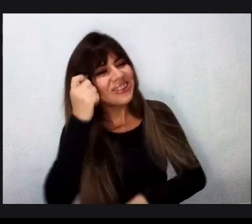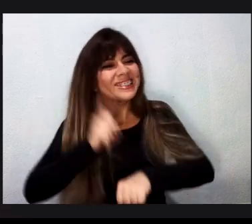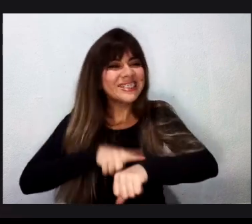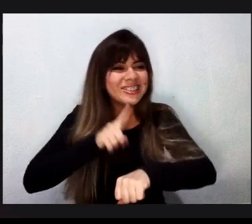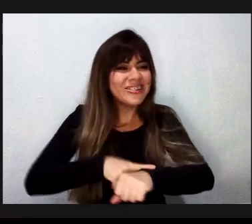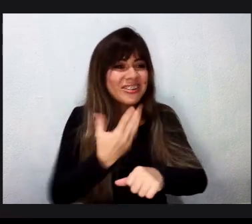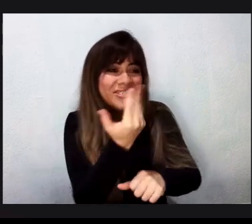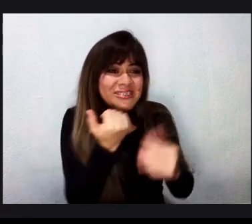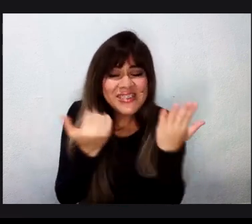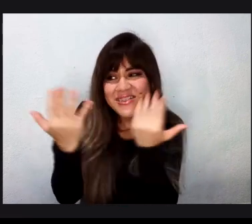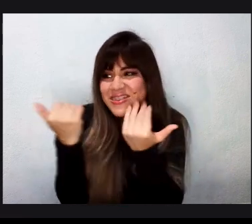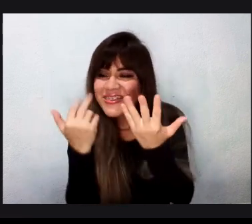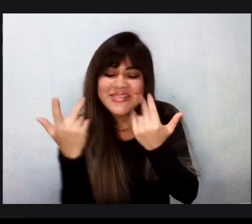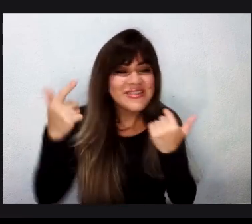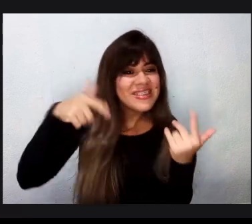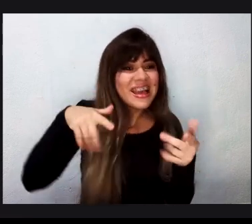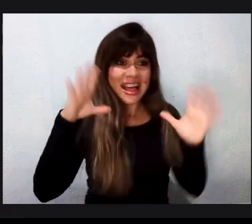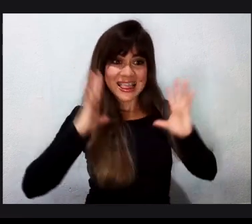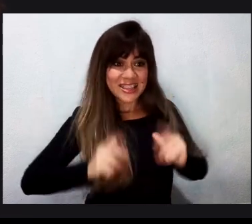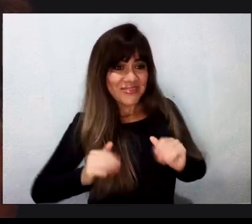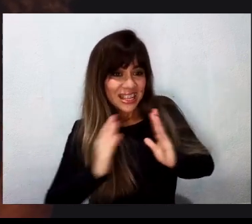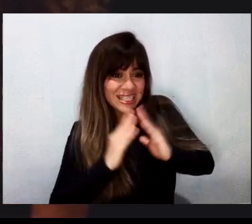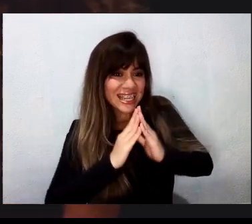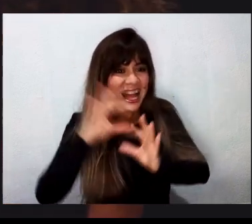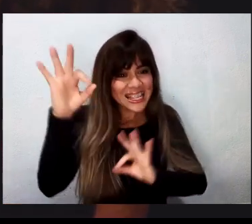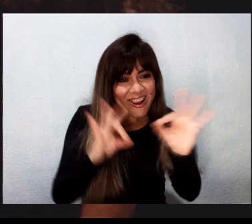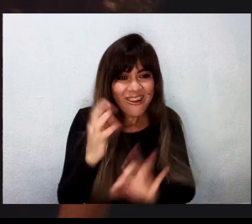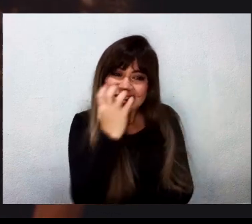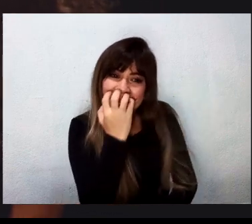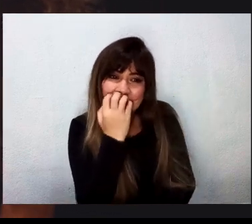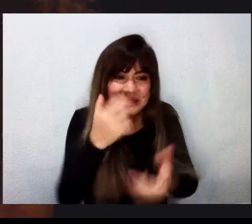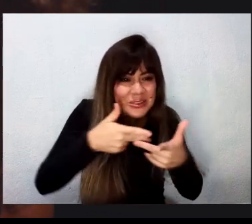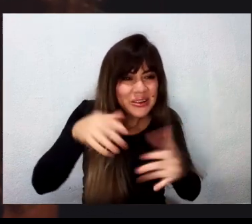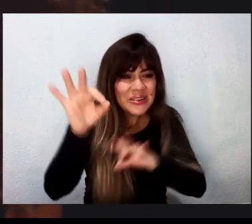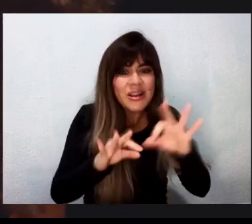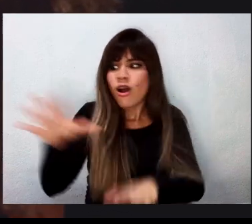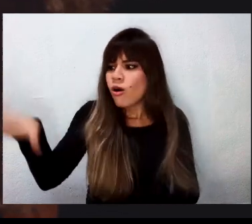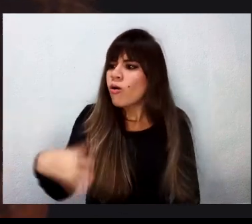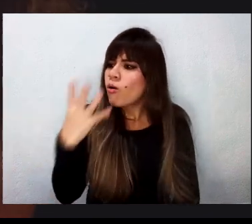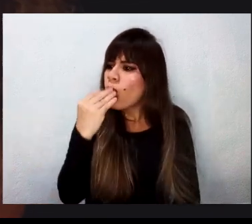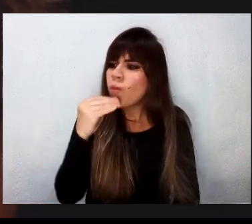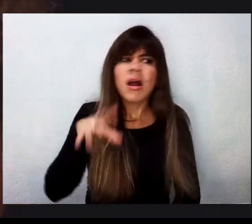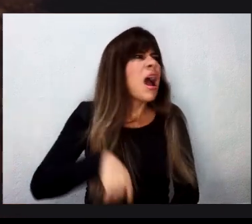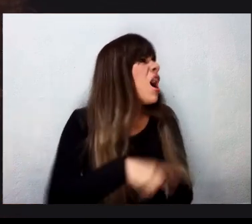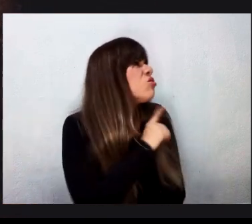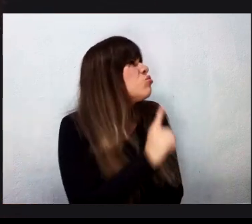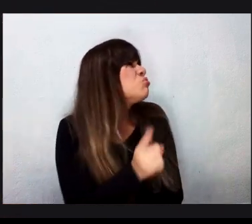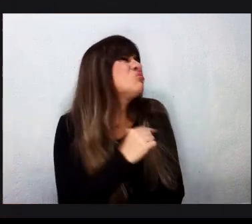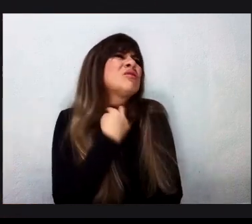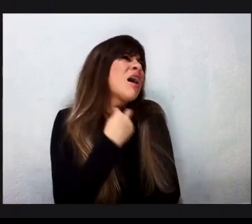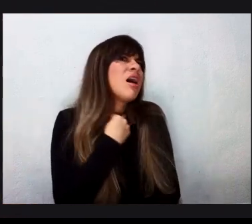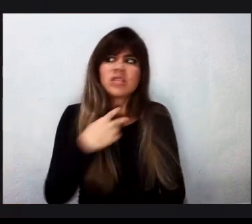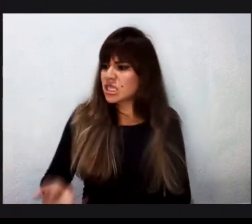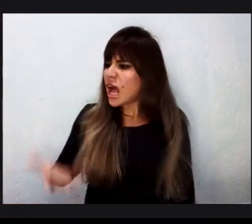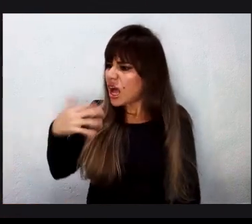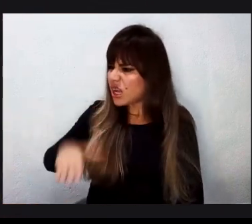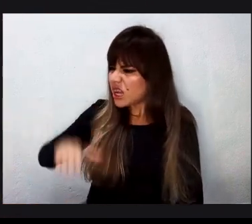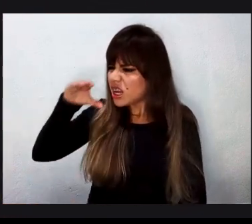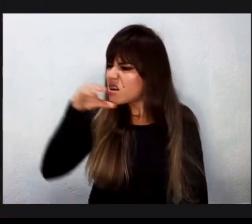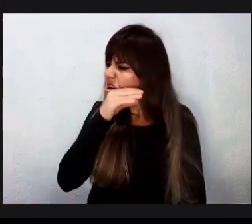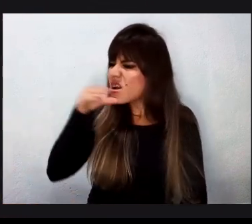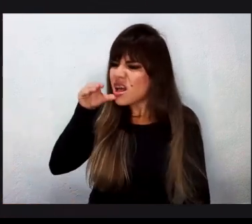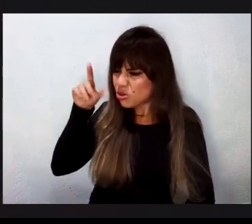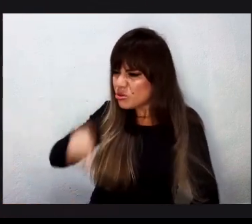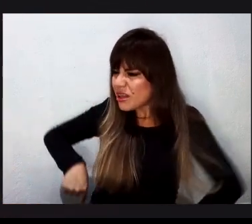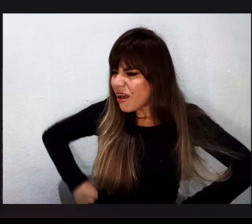na hora de mimir, mamãe. Vim, vamos pra casinha, vamos. Eu limpei sua casa e coloquei ração. Entra, entra aqui. Como assim não dá? Já tá se achando